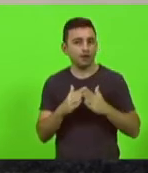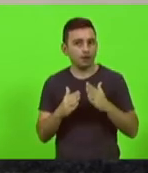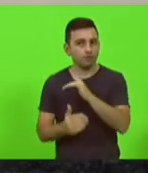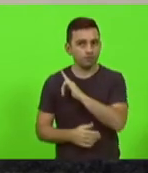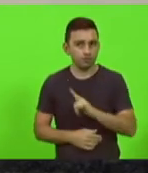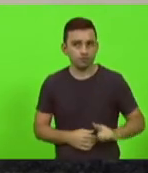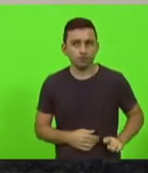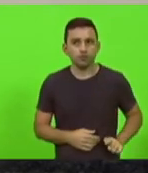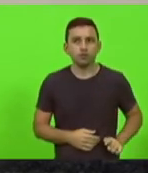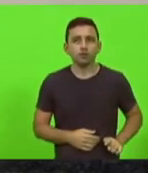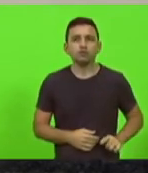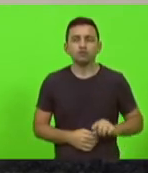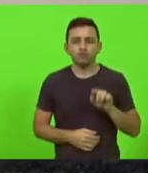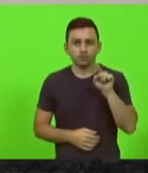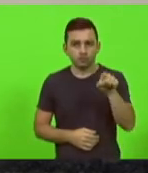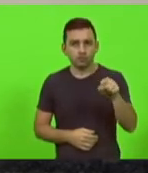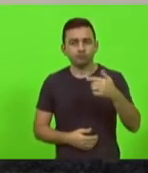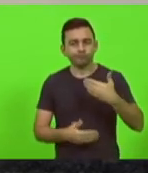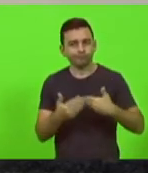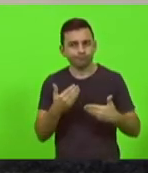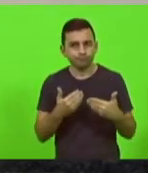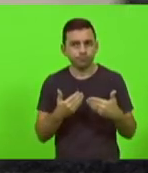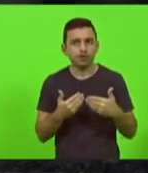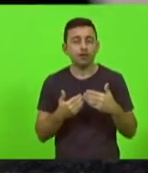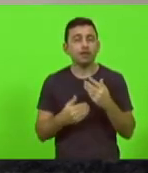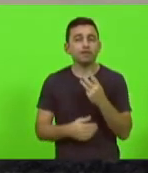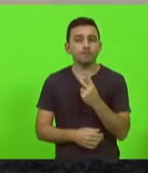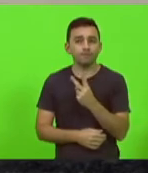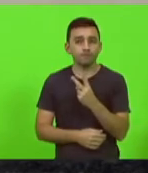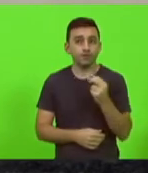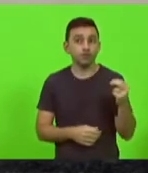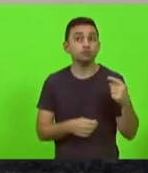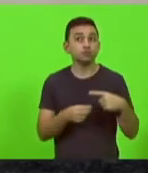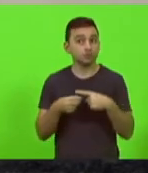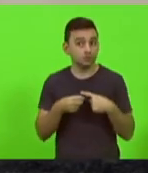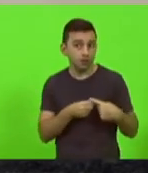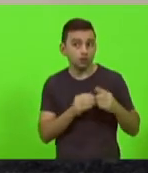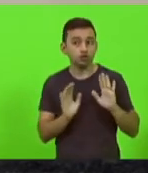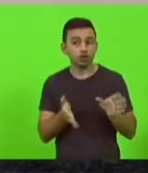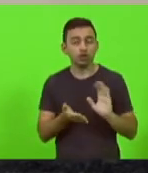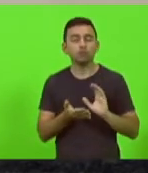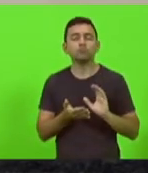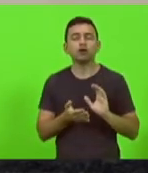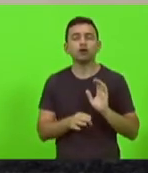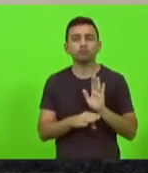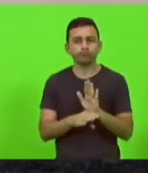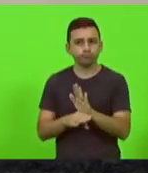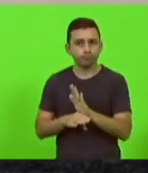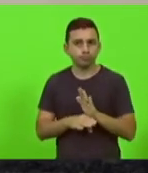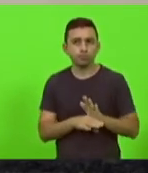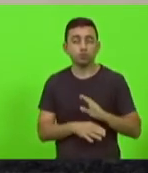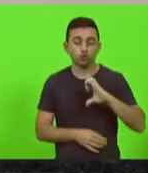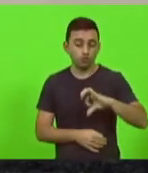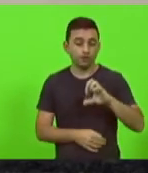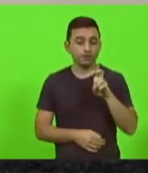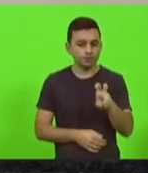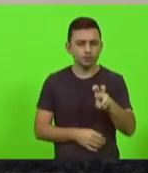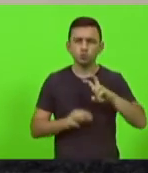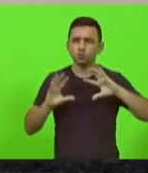Excelência atendeu mais de 20 municípios, e todos os 95 devem ser